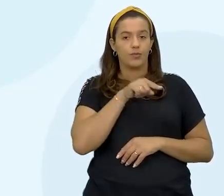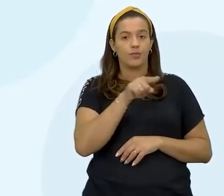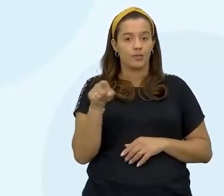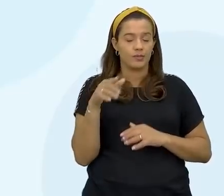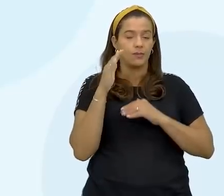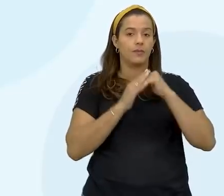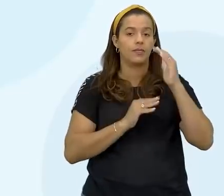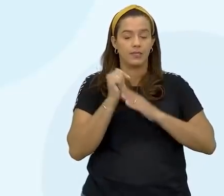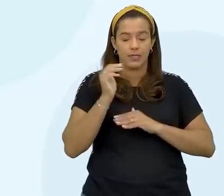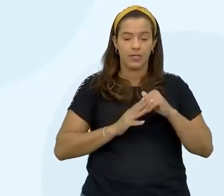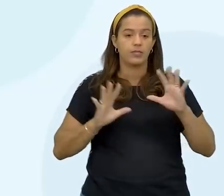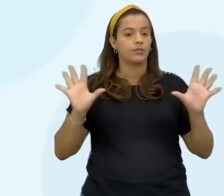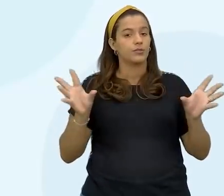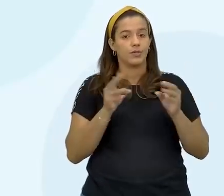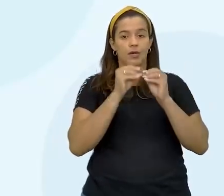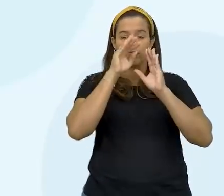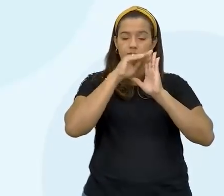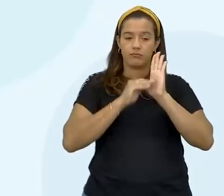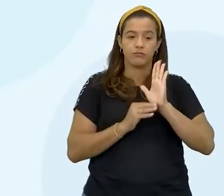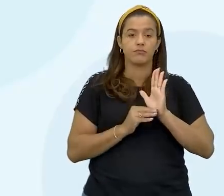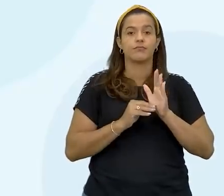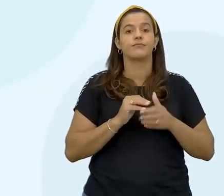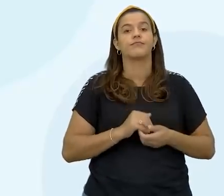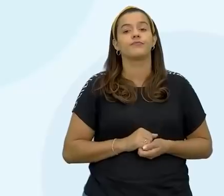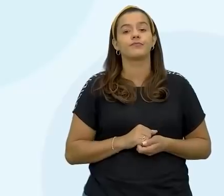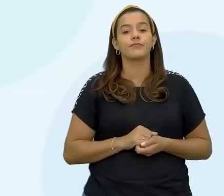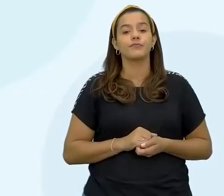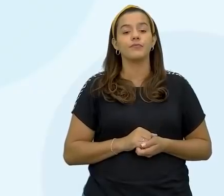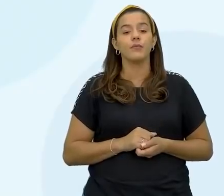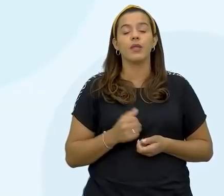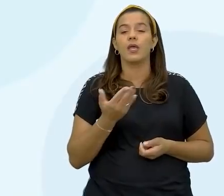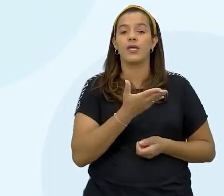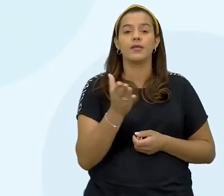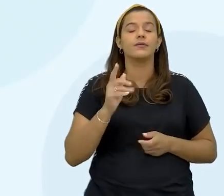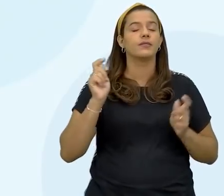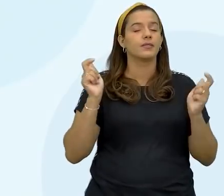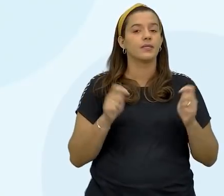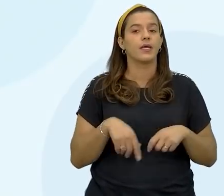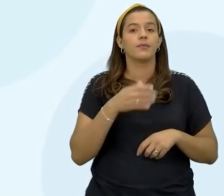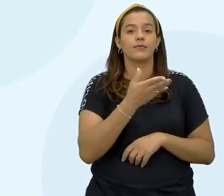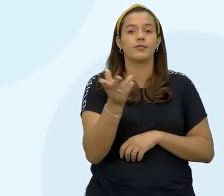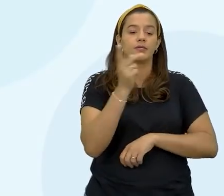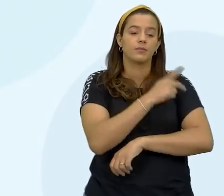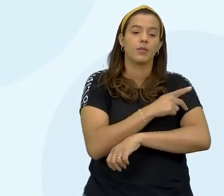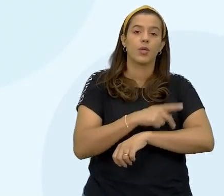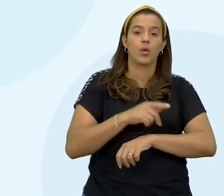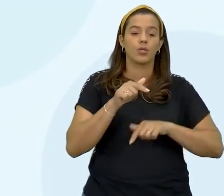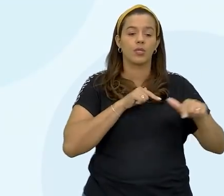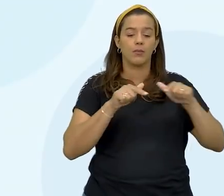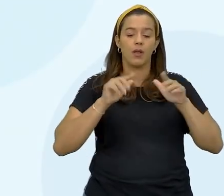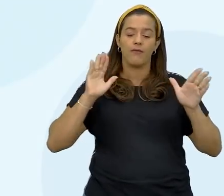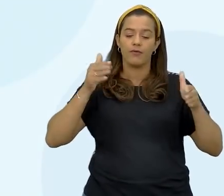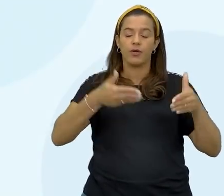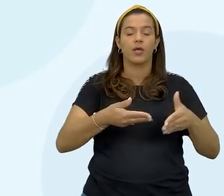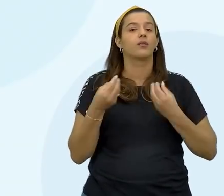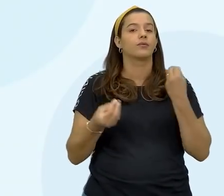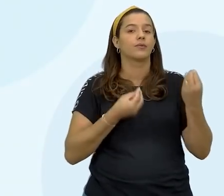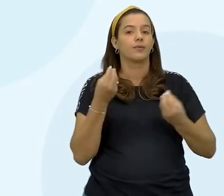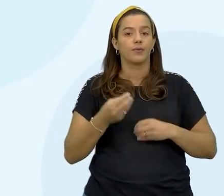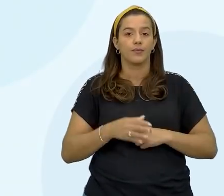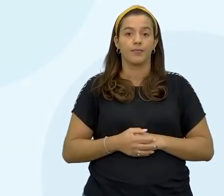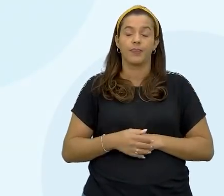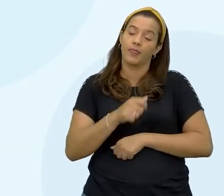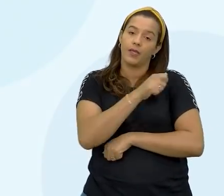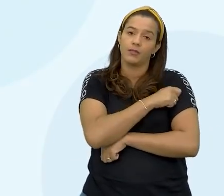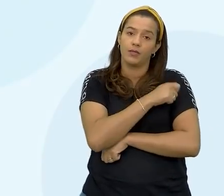habilidades. E aí, como que você pode fazer um trabalho pedagógico focado? As aulas, elas